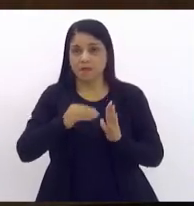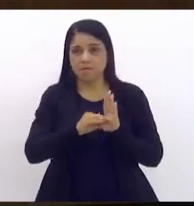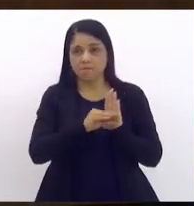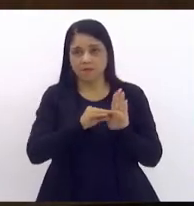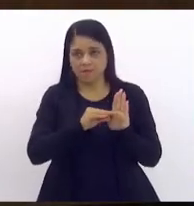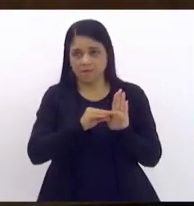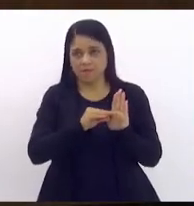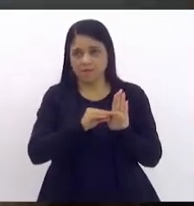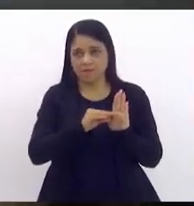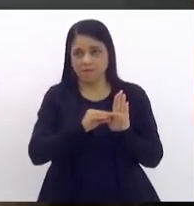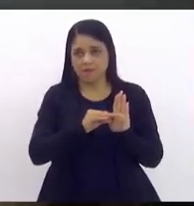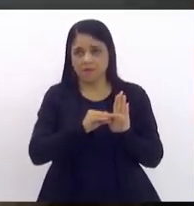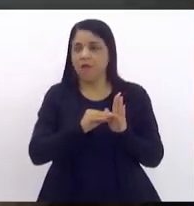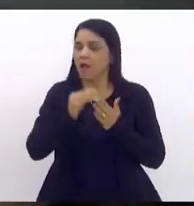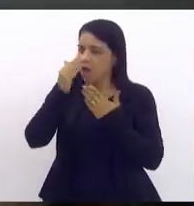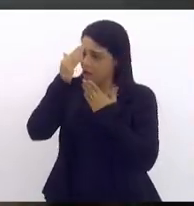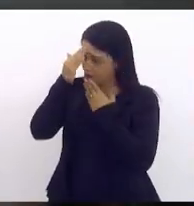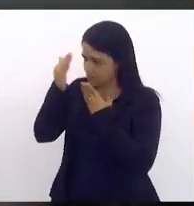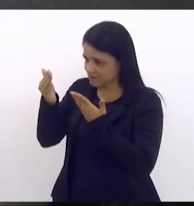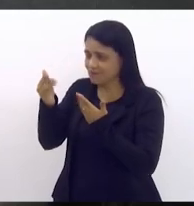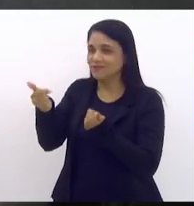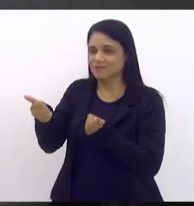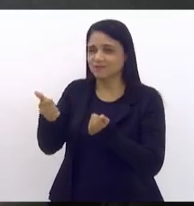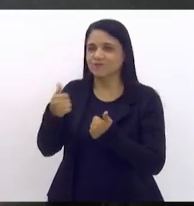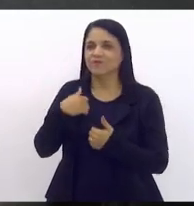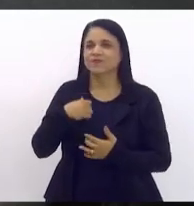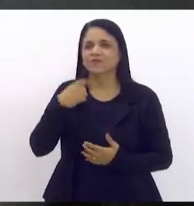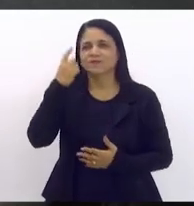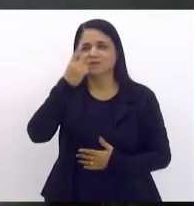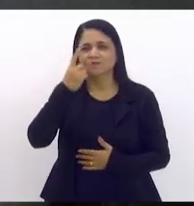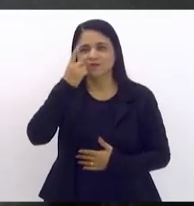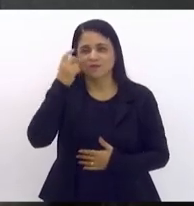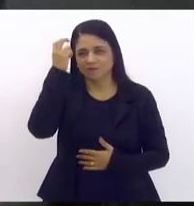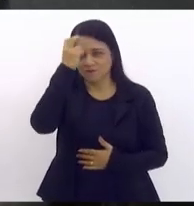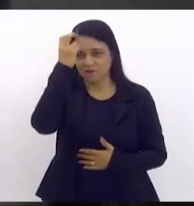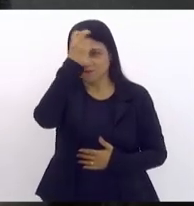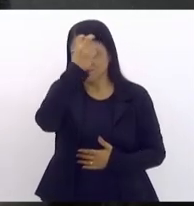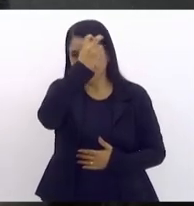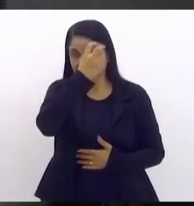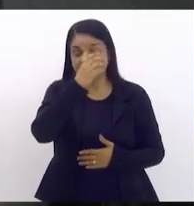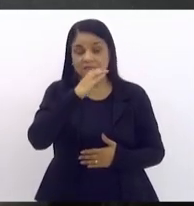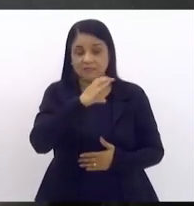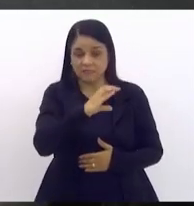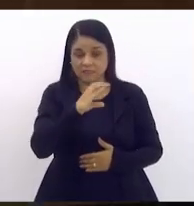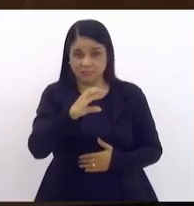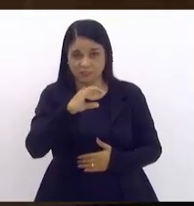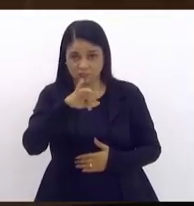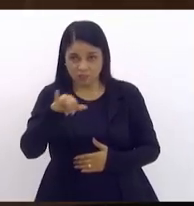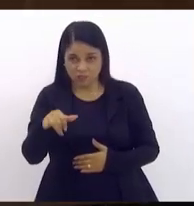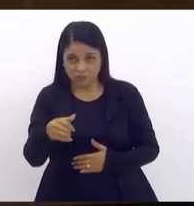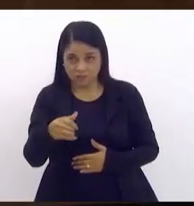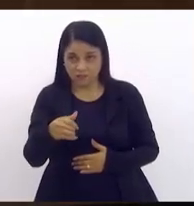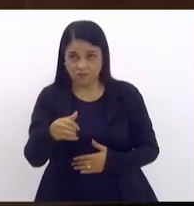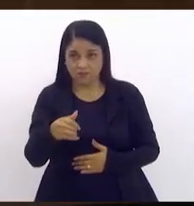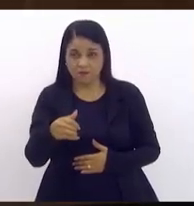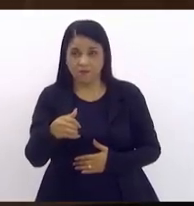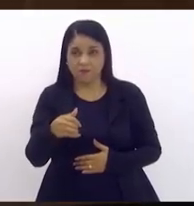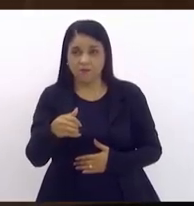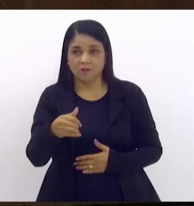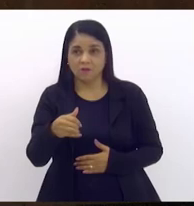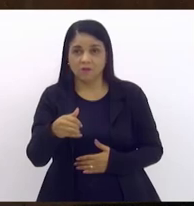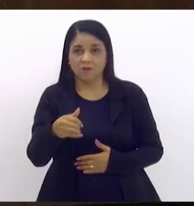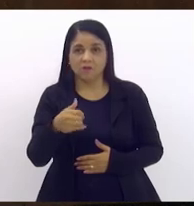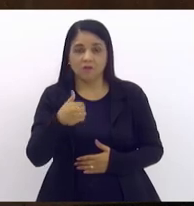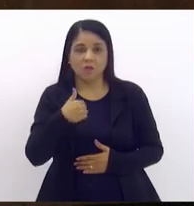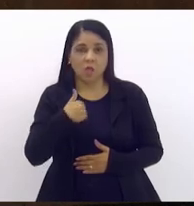emendas. Ok, eu agradeço a Vossa Excelência. Deputada Verônica Lima, não, é só para ela entender. Na CCJ, eu não estou lendo, não estou